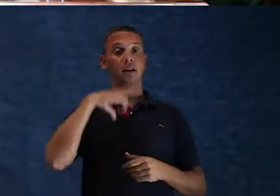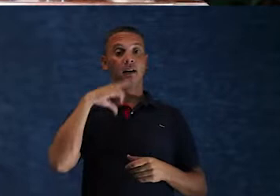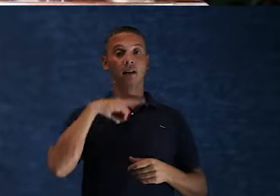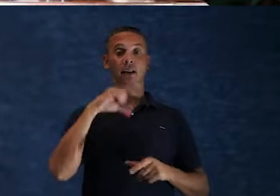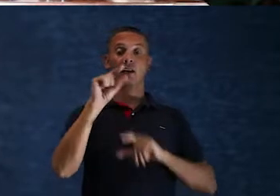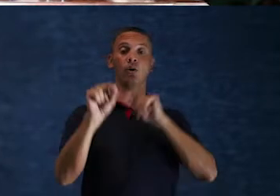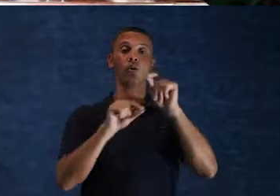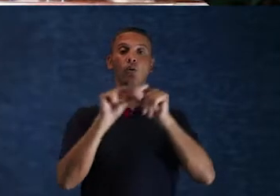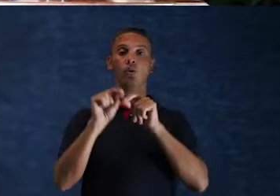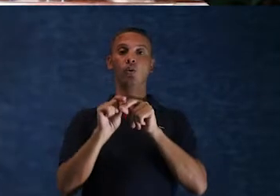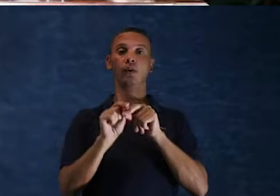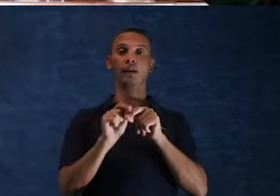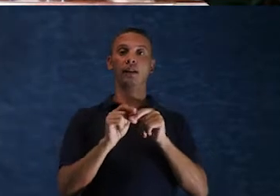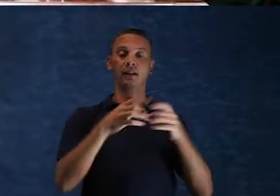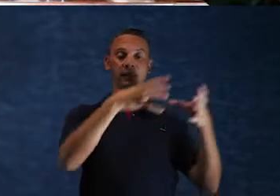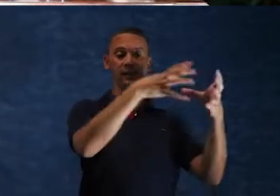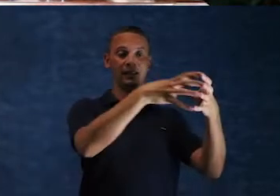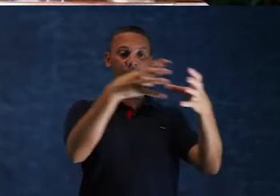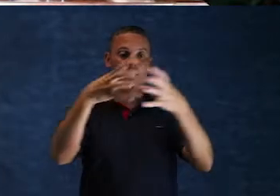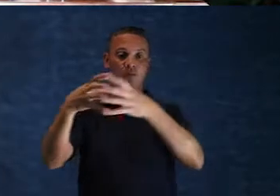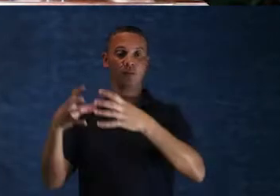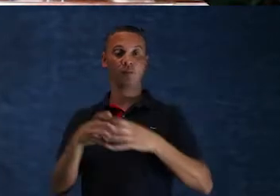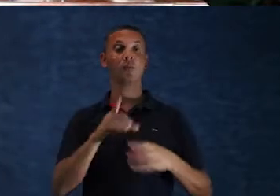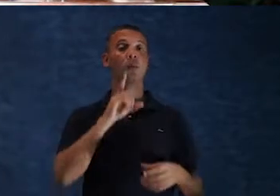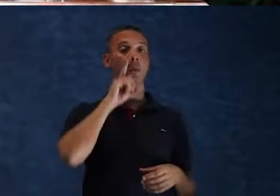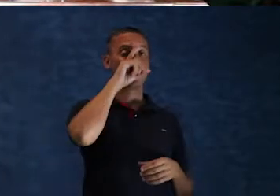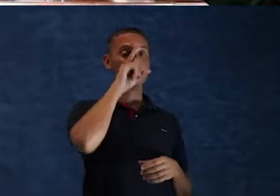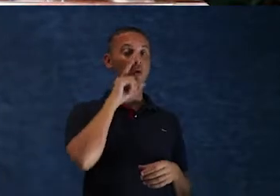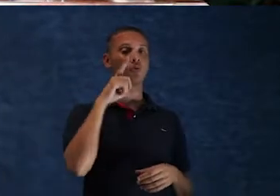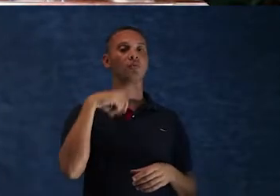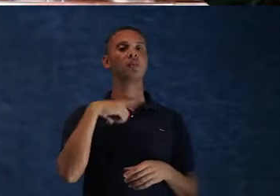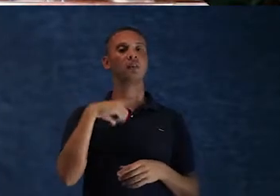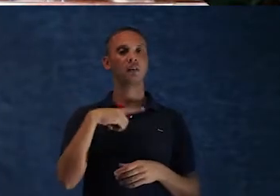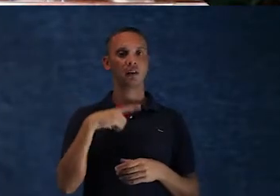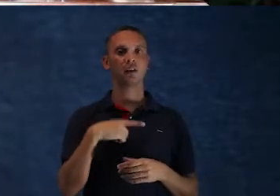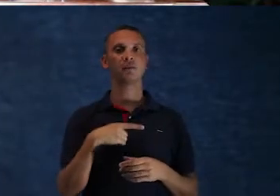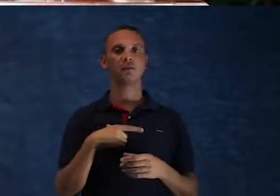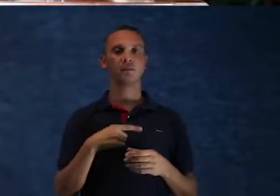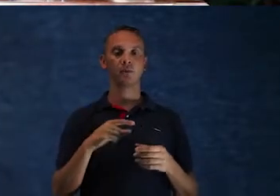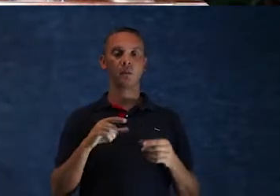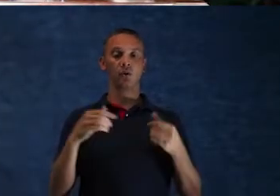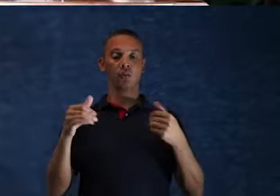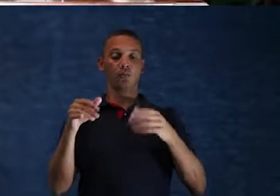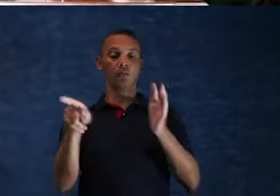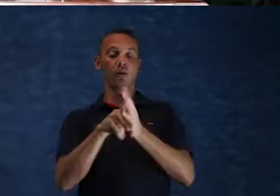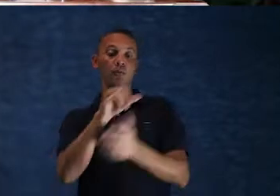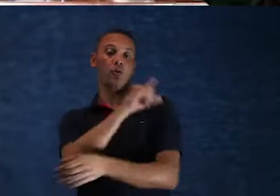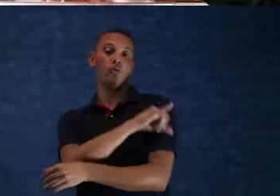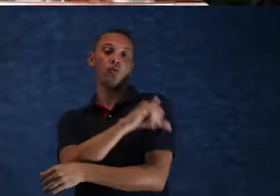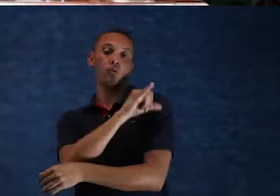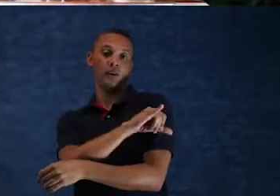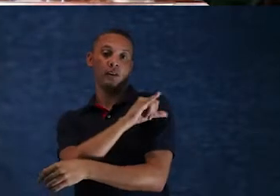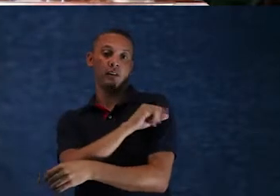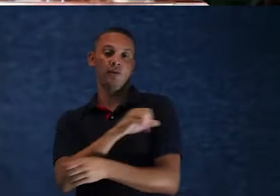também tivemos nossas classes perigosas, nossos mistérios, os mistérios do Rio, de 1924, de